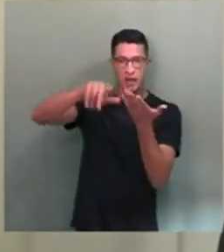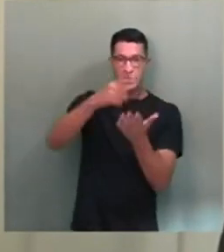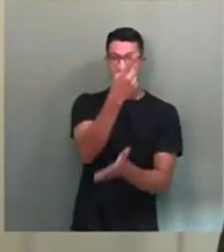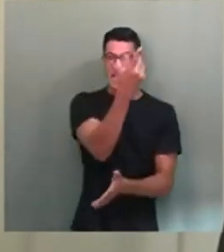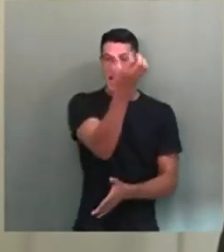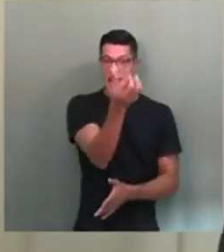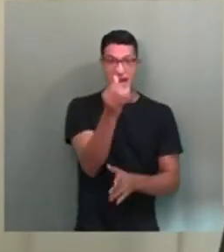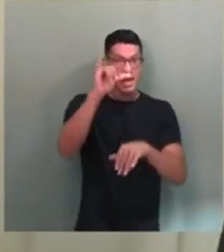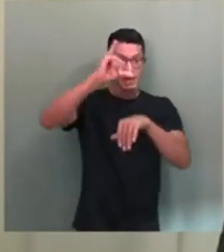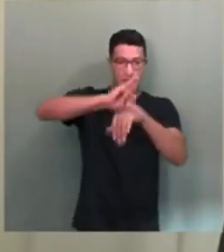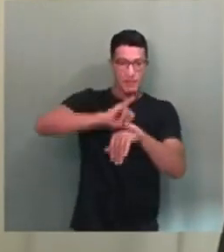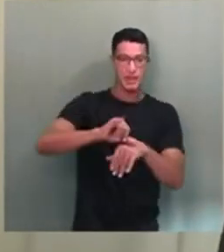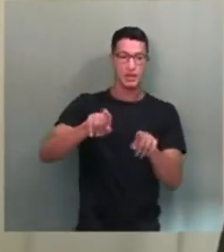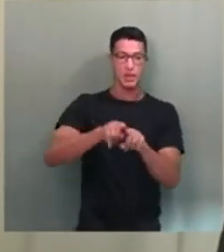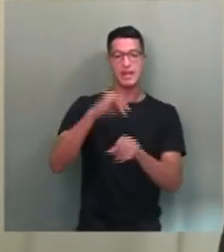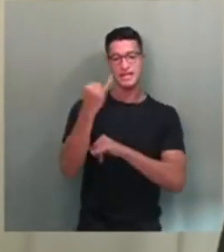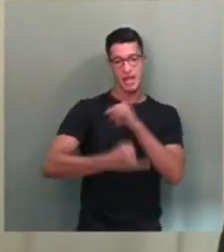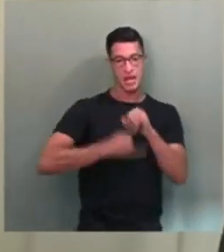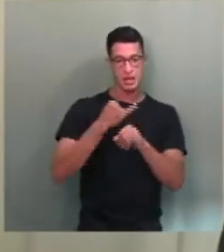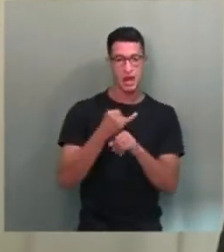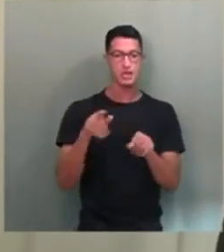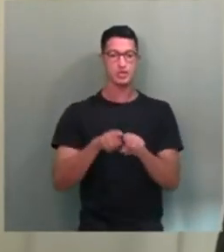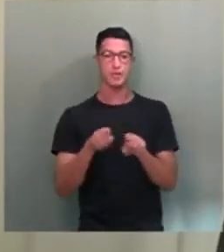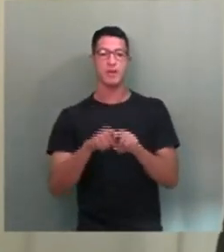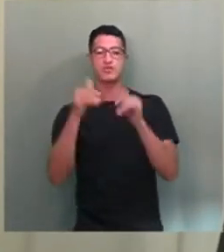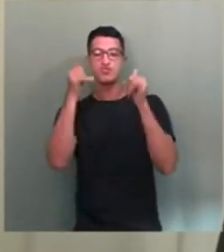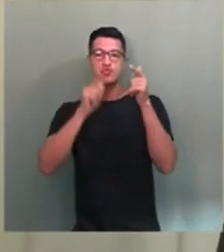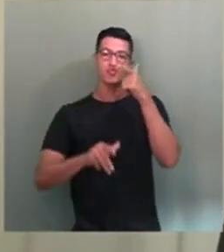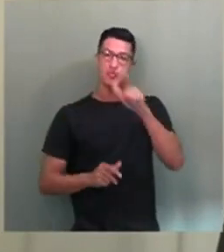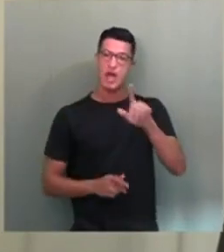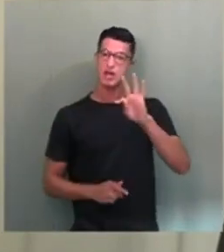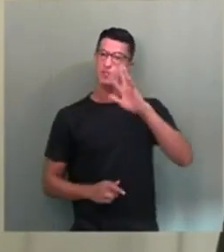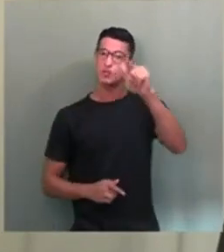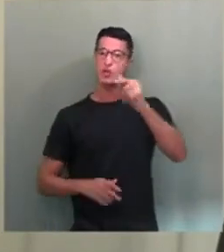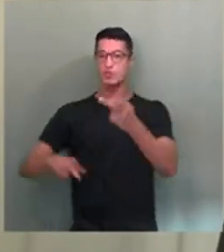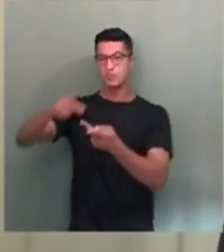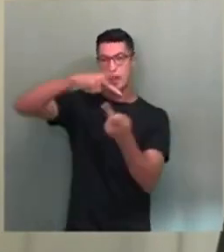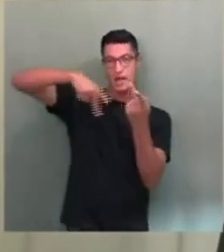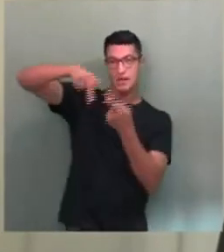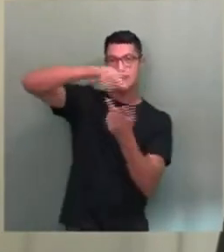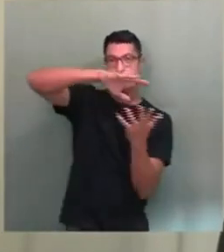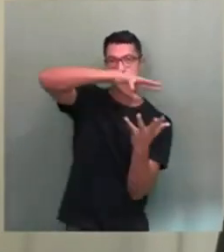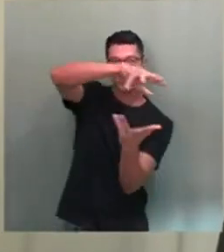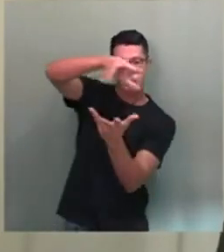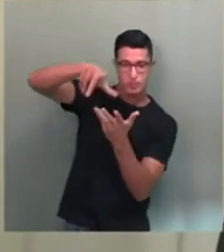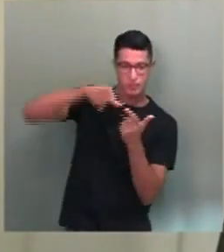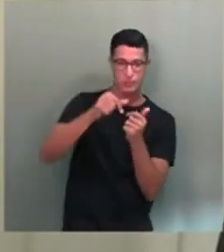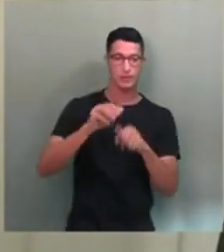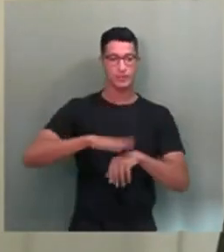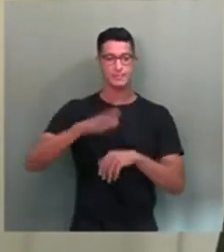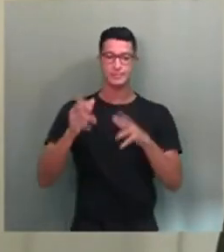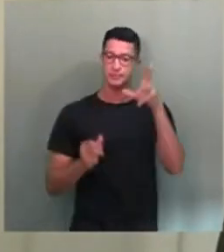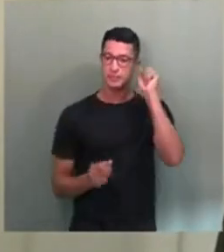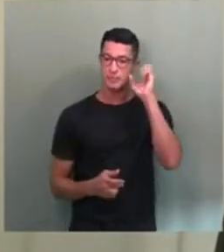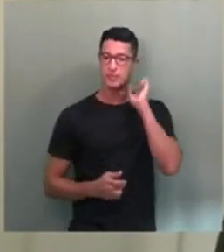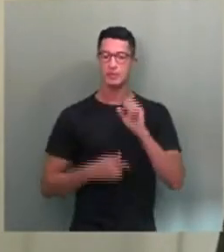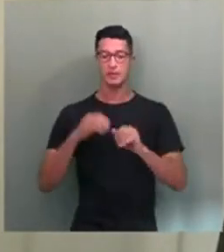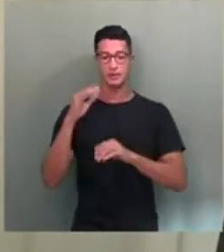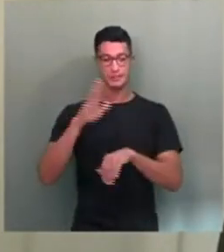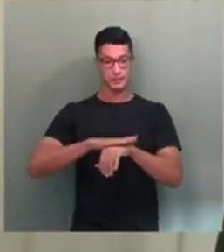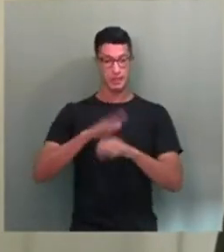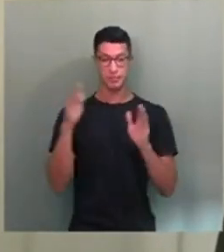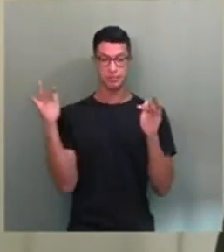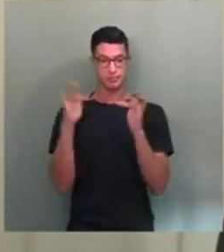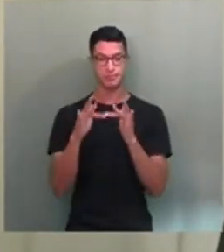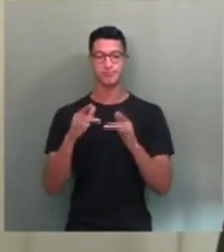16 capitais e, pela internet, alcança todo o planeta. E mais do que levar para o ouvinte a cobertura em tempo real